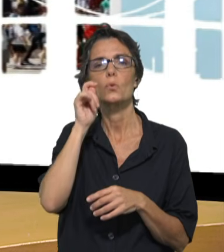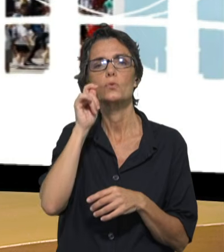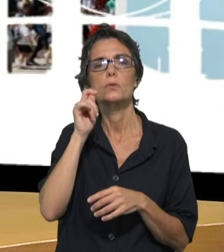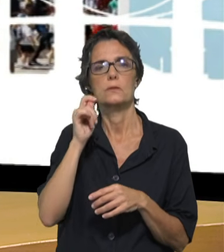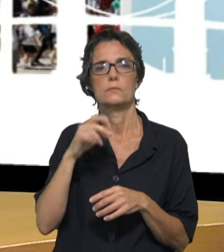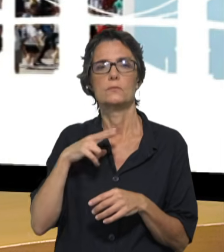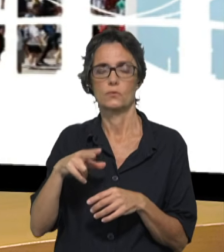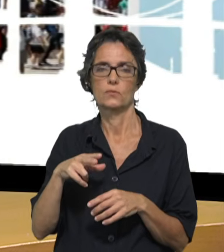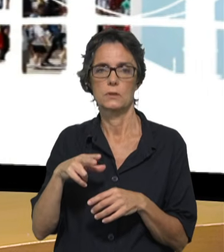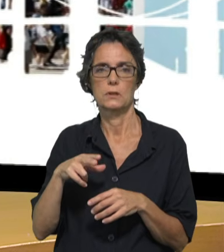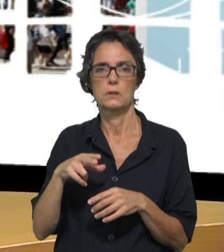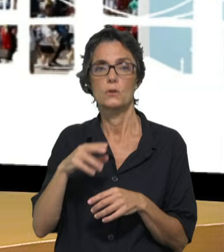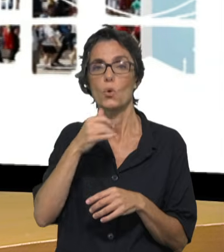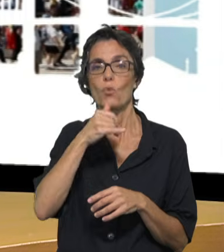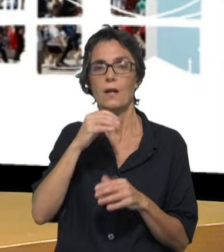ao aumento de preços.